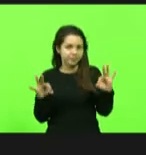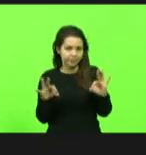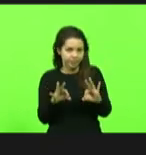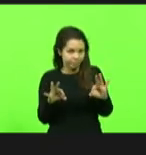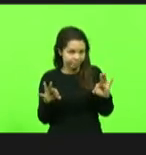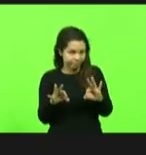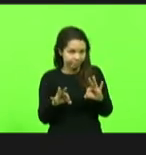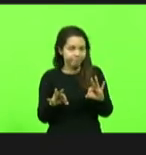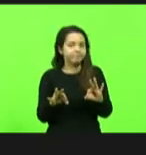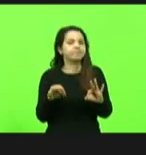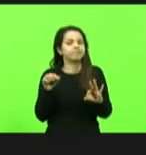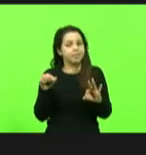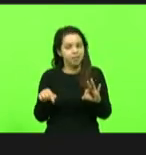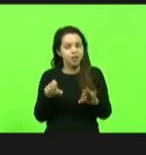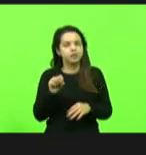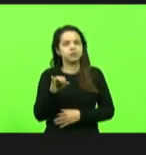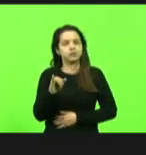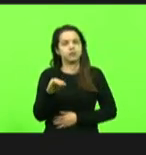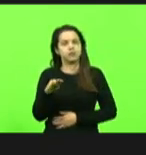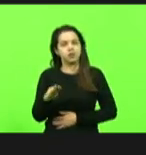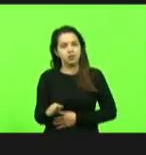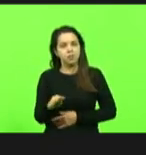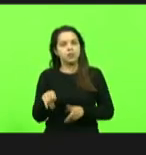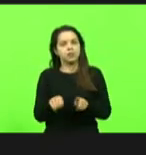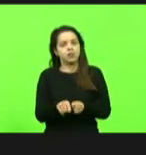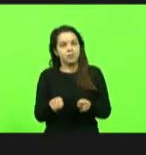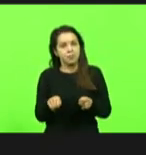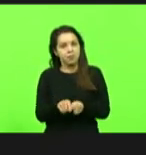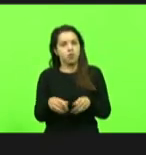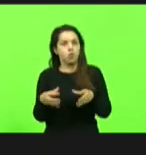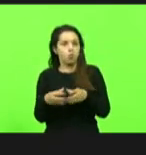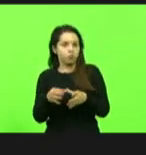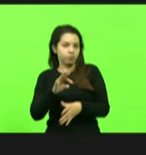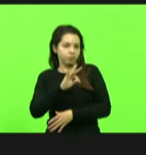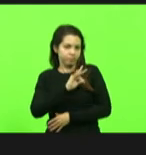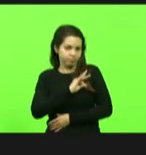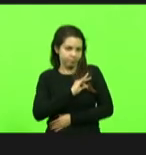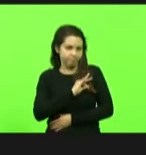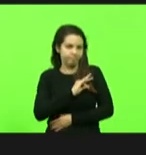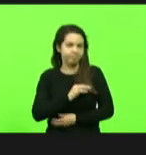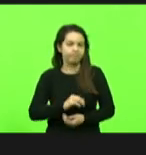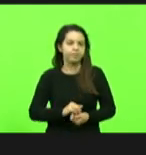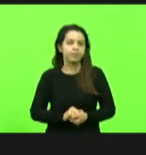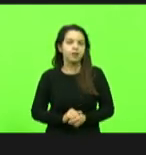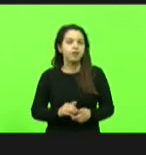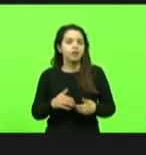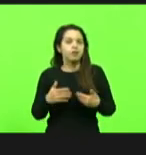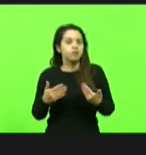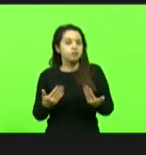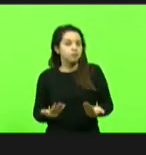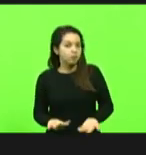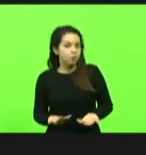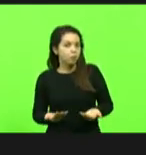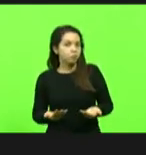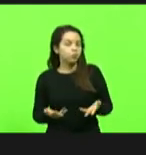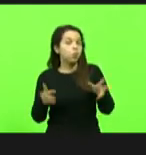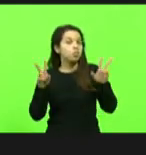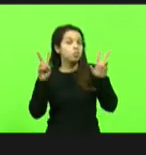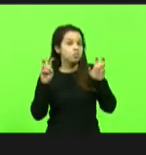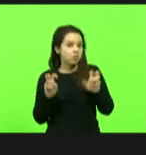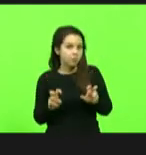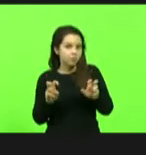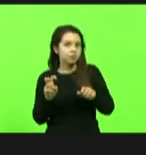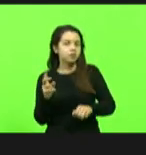na própria CIB e com a Câmara Técnica. Então, a questão da vacinação,